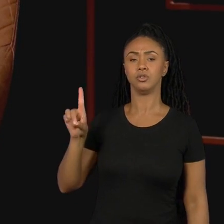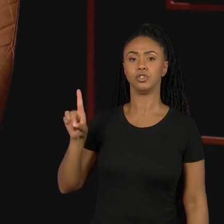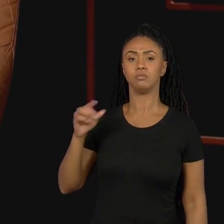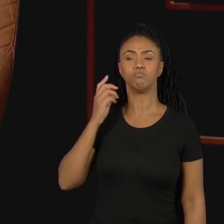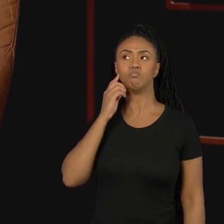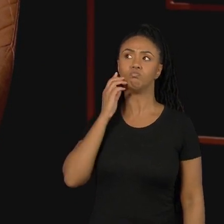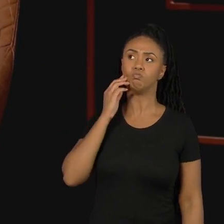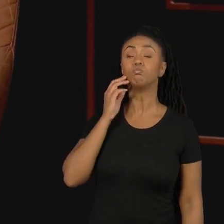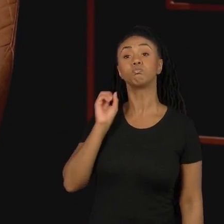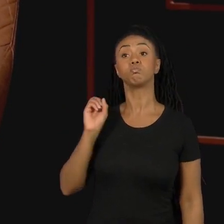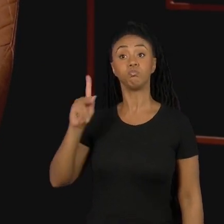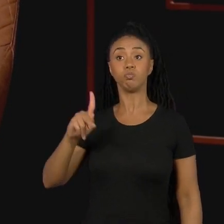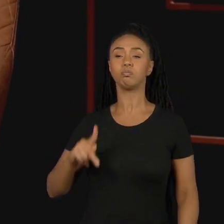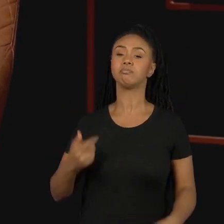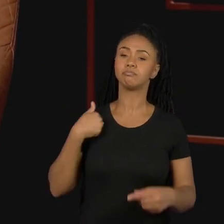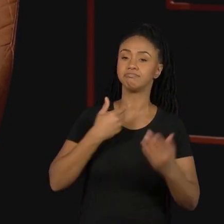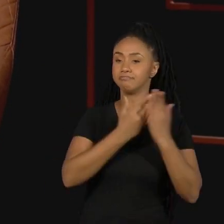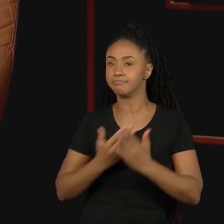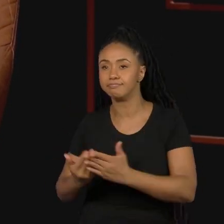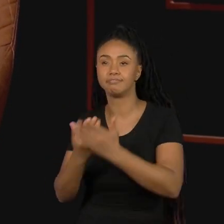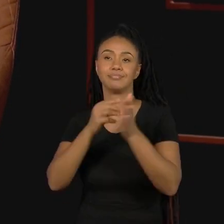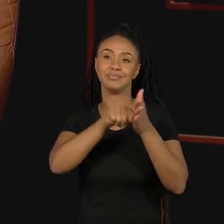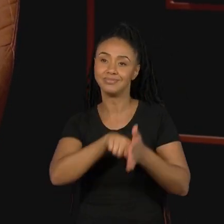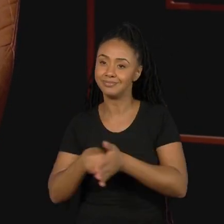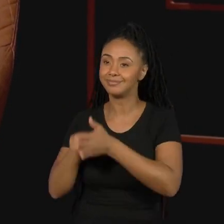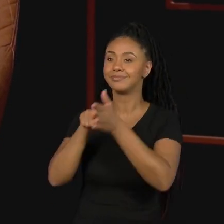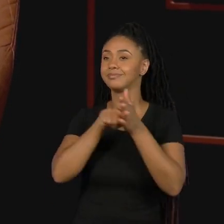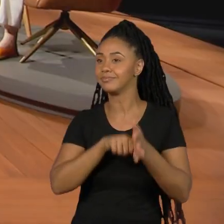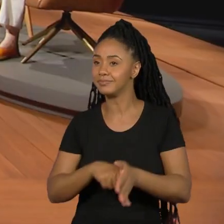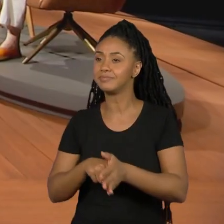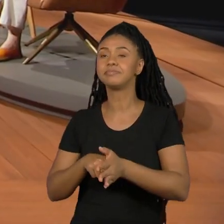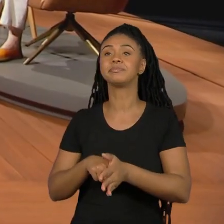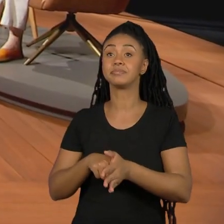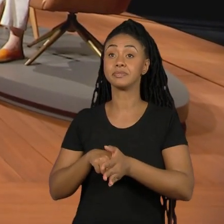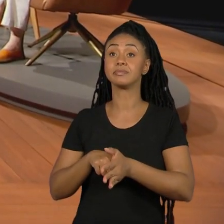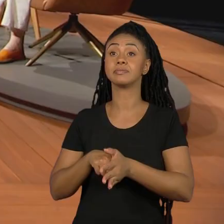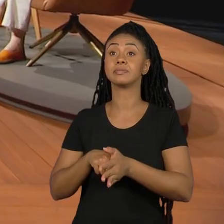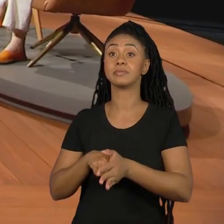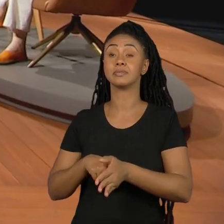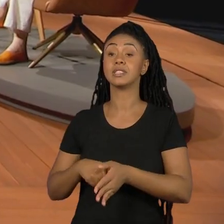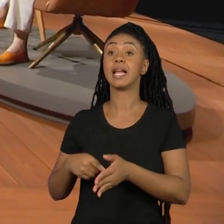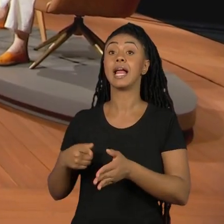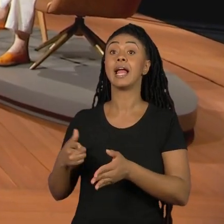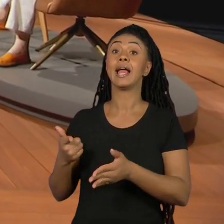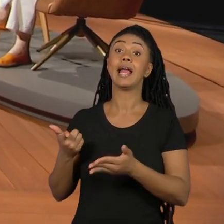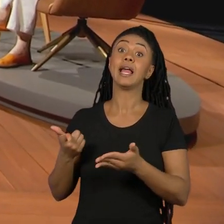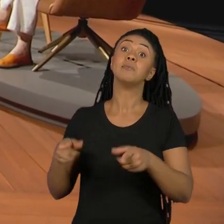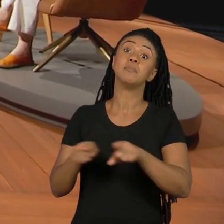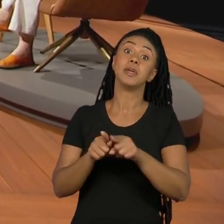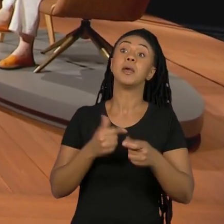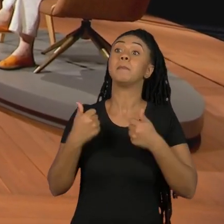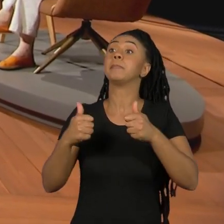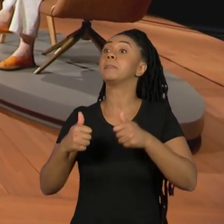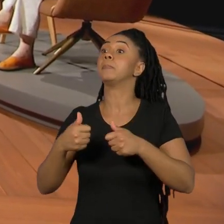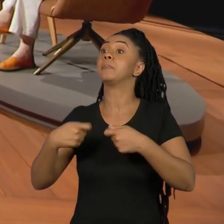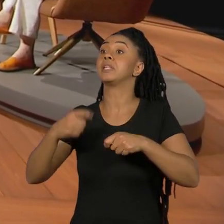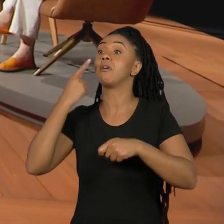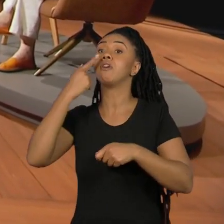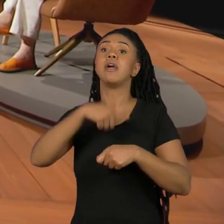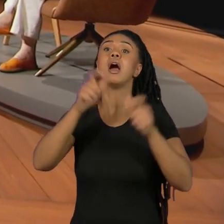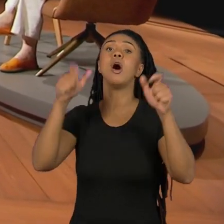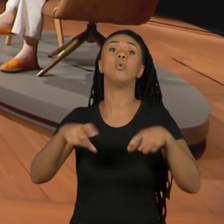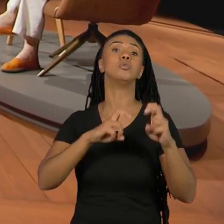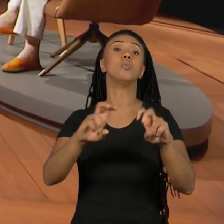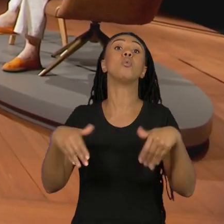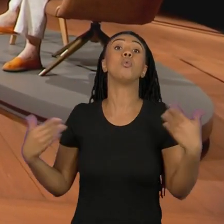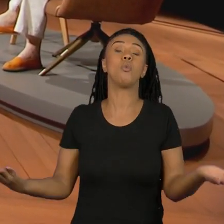metrô sobre o Oswald. E procurando uma estação, eu queria que fosse mais perto do centro, onde ele vivia. E